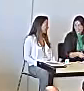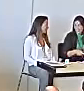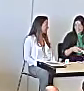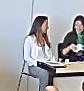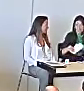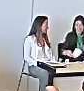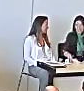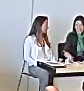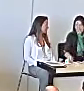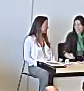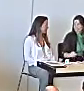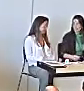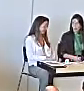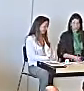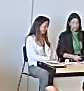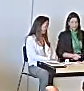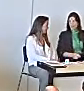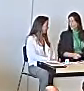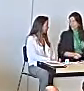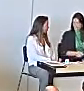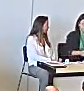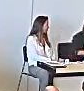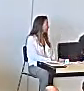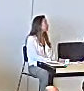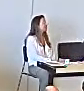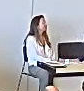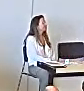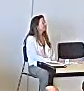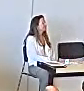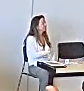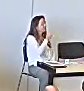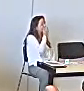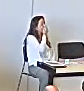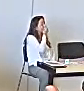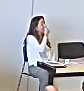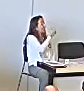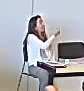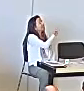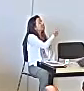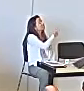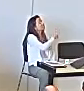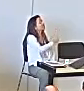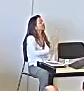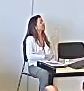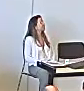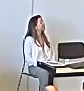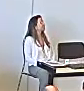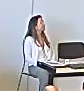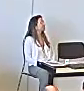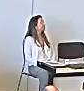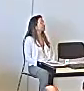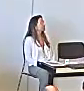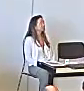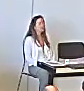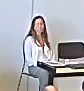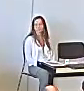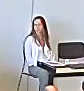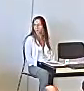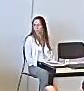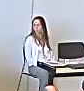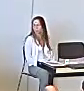livre intermunicipal, devido à demanda e necessidade das pessoas com deficiência se